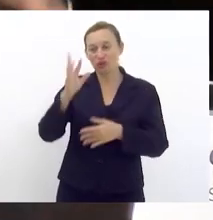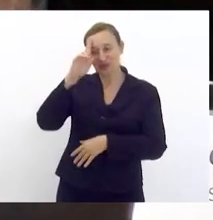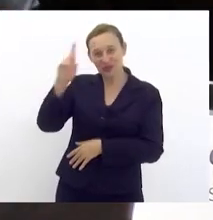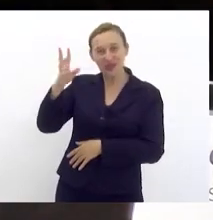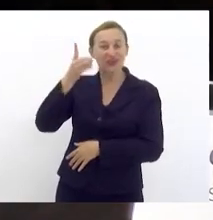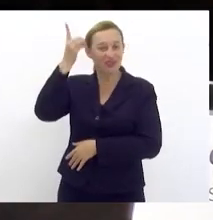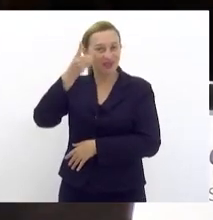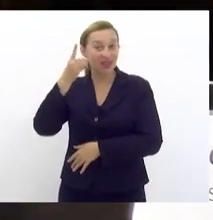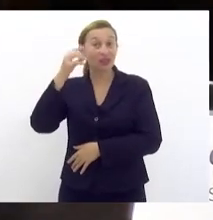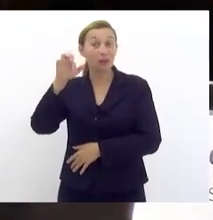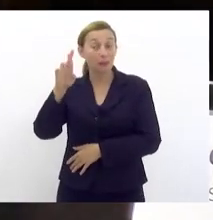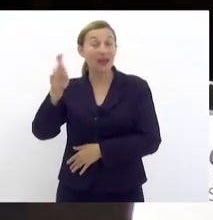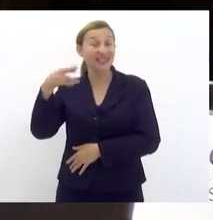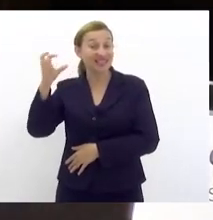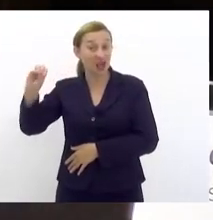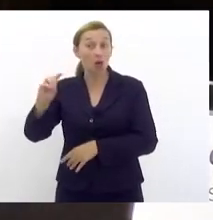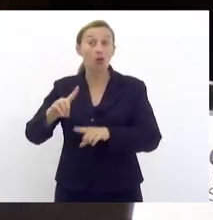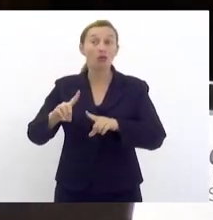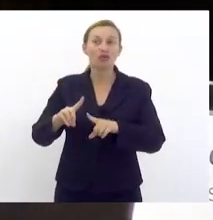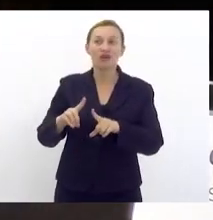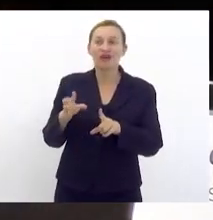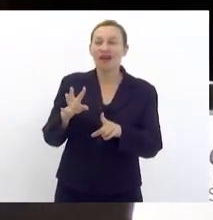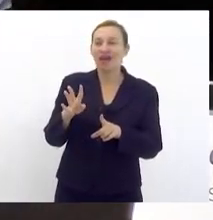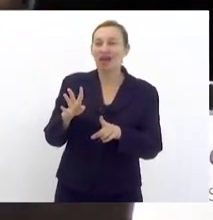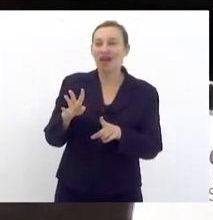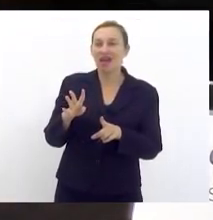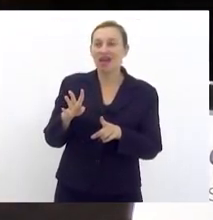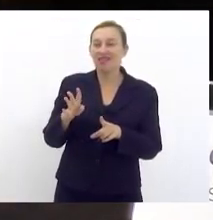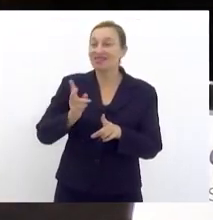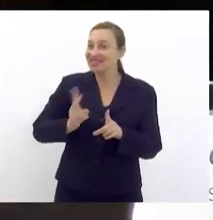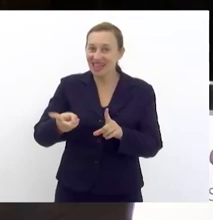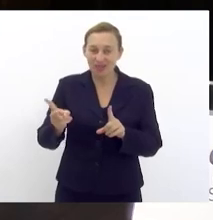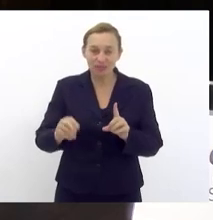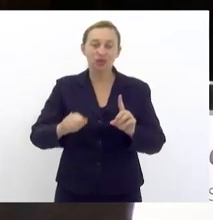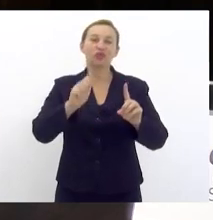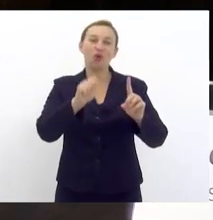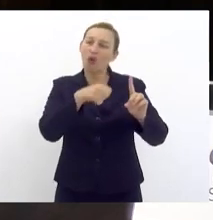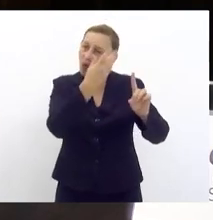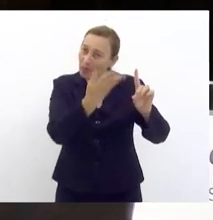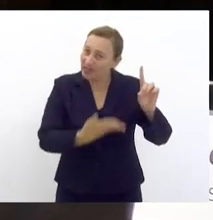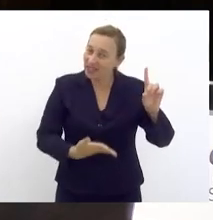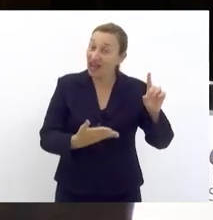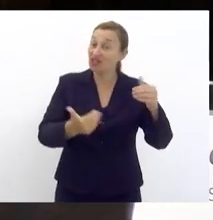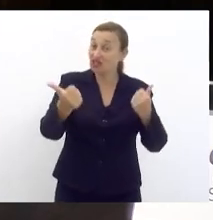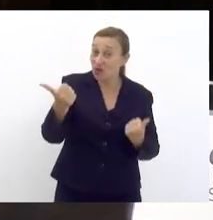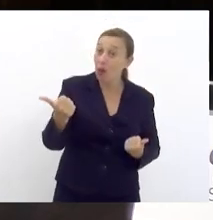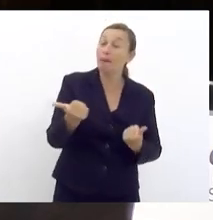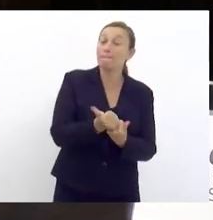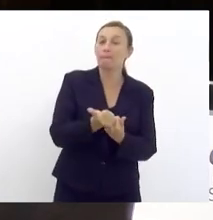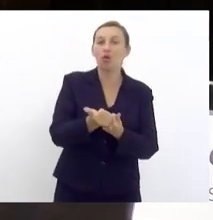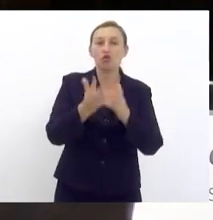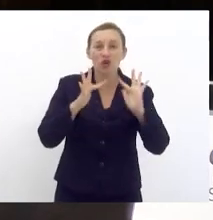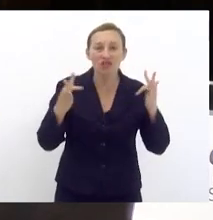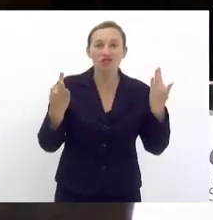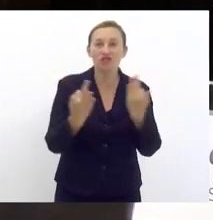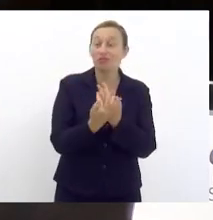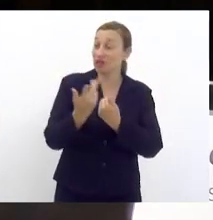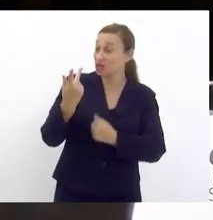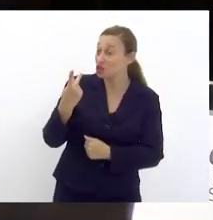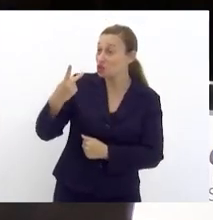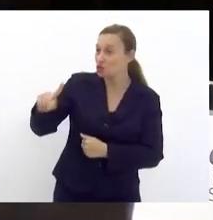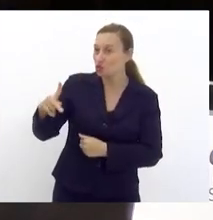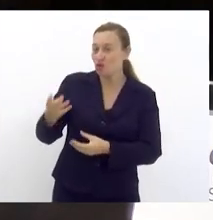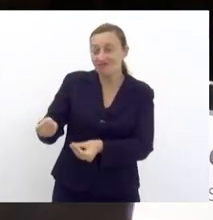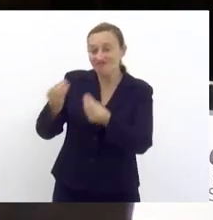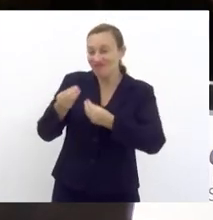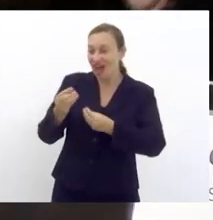deputado Brazão, é recorrente essa homenagem, esse apoio que a família Brazão dá a